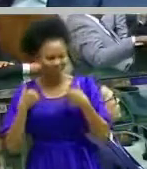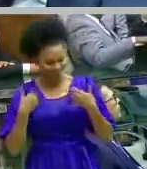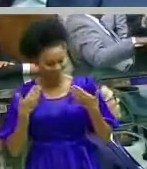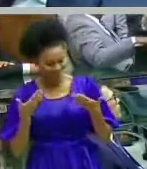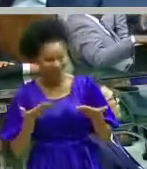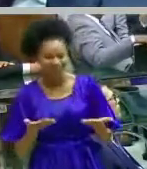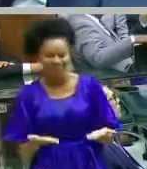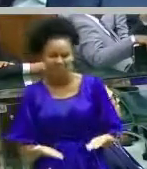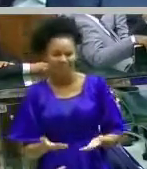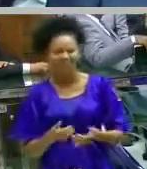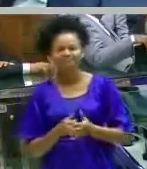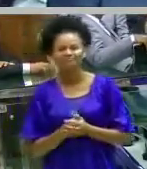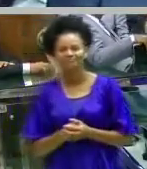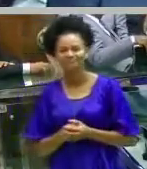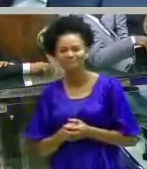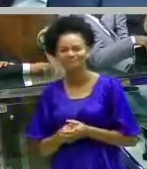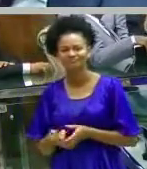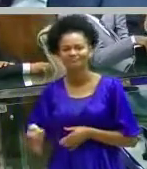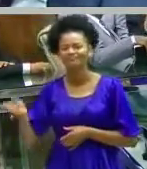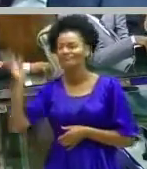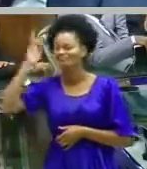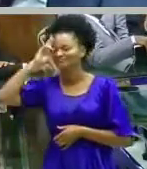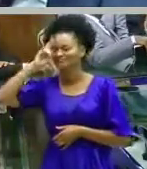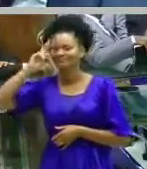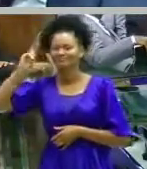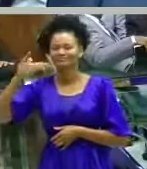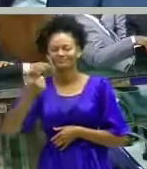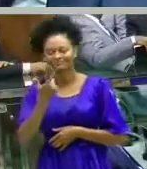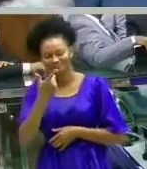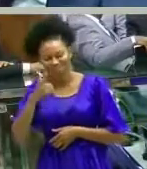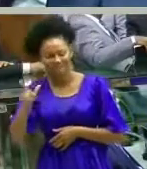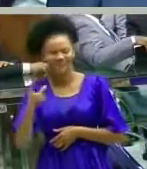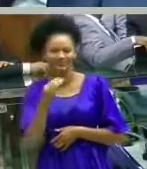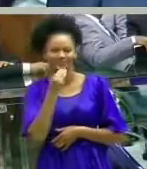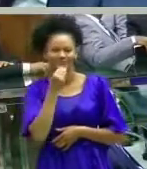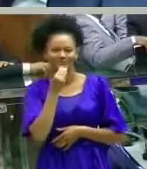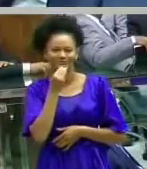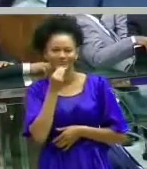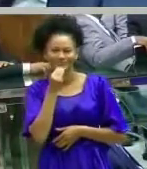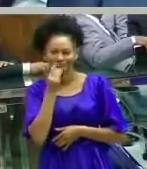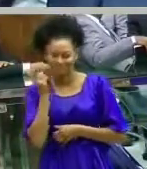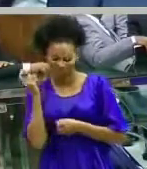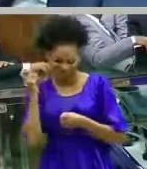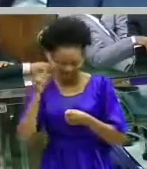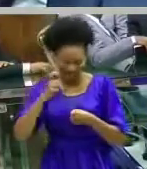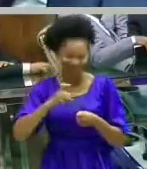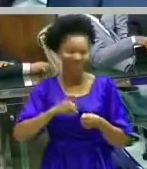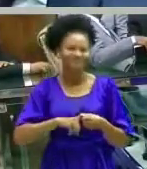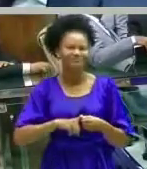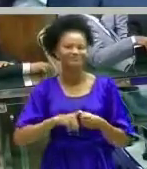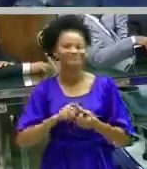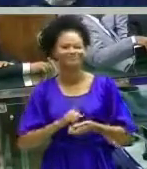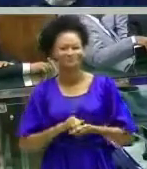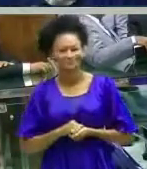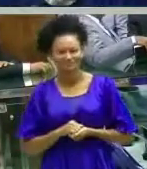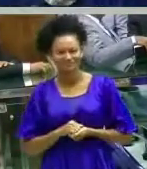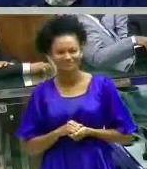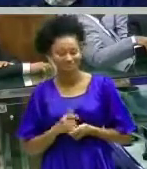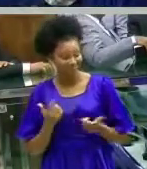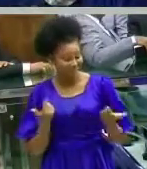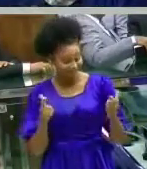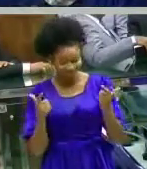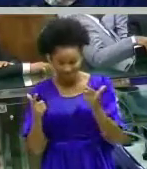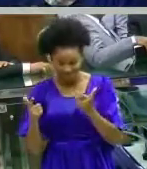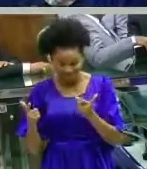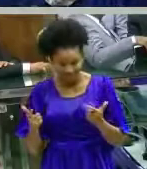receberam aqui. Se o Senhor ainda nos der outra oportunidade, nós retornaremos aqui. Se não, se